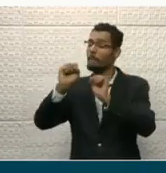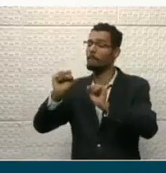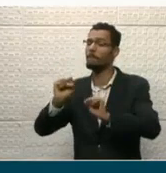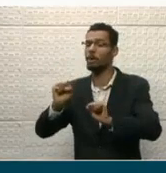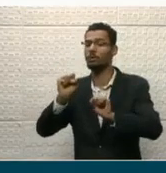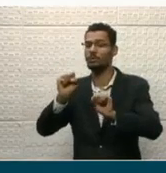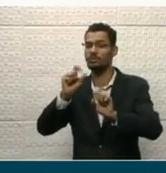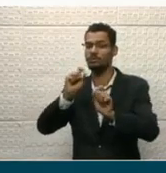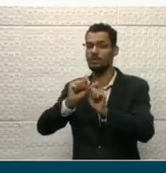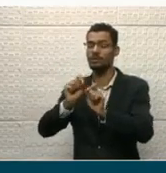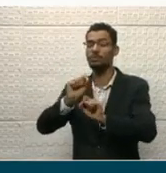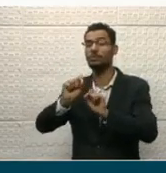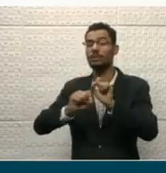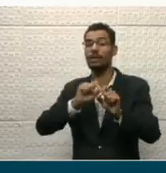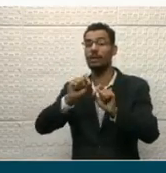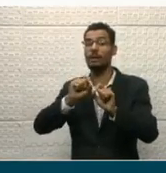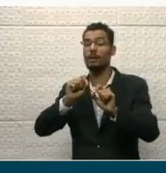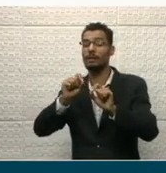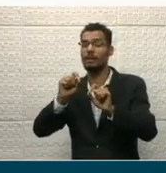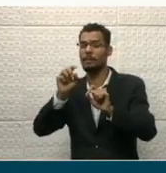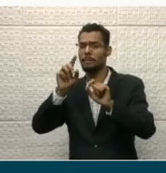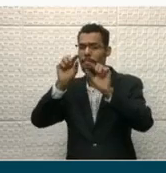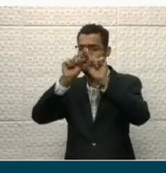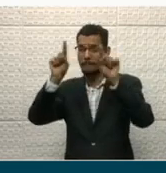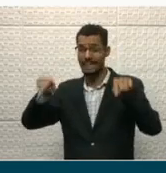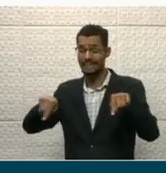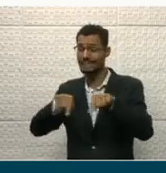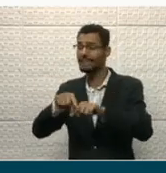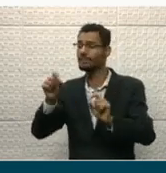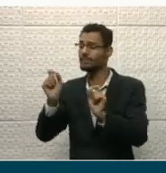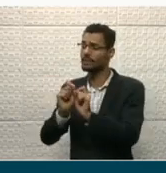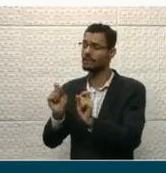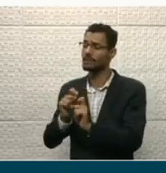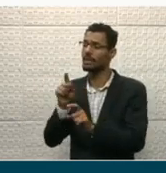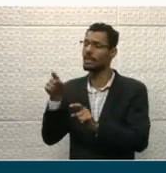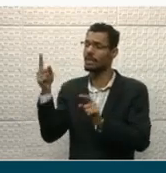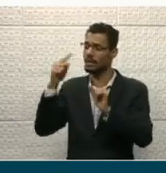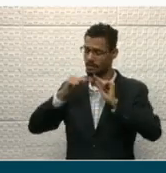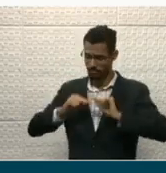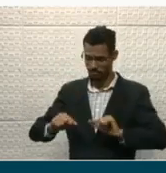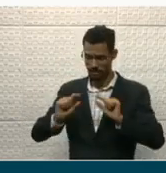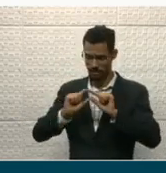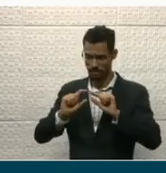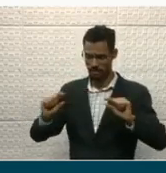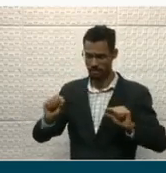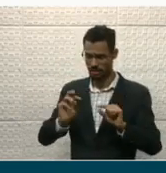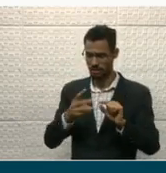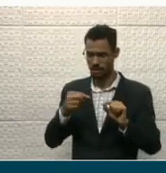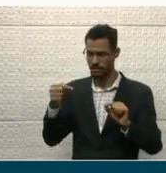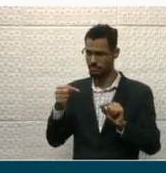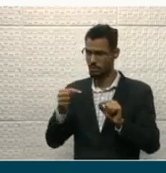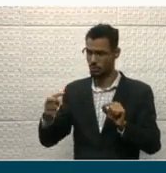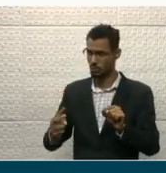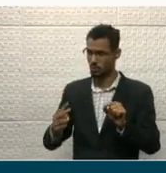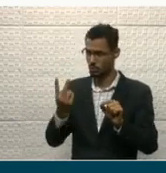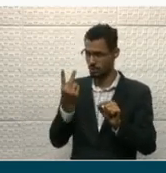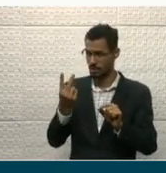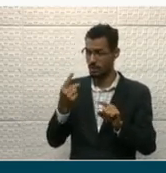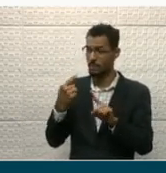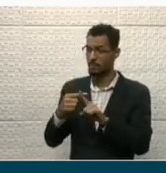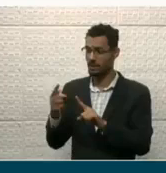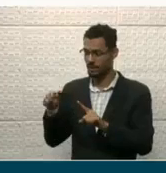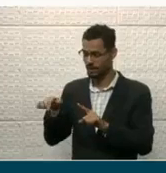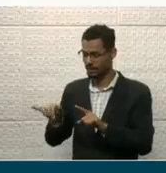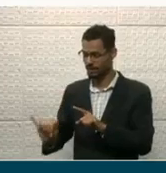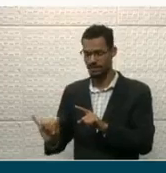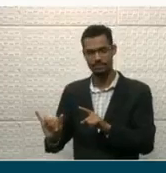decompor no produto matricial como sendo o produto dessa linha 3 menos 2 com o